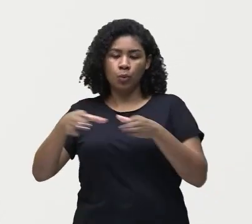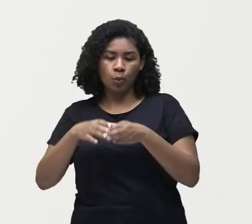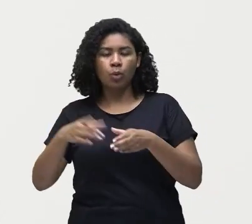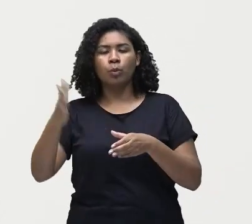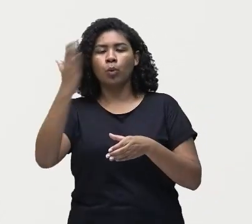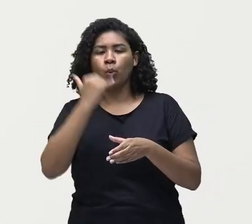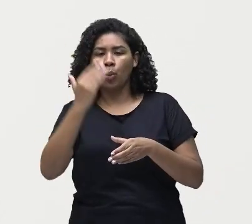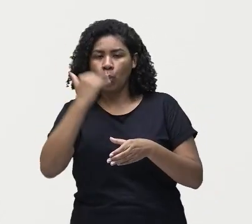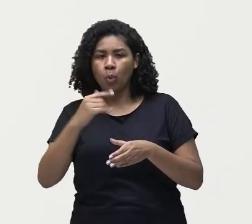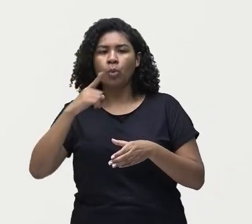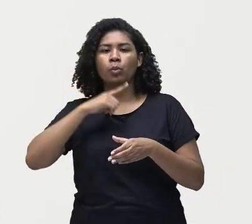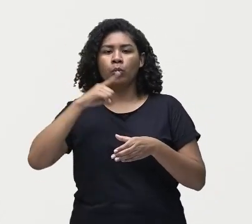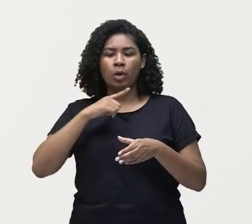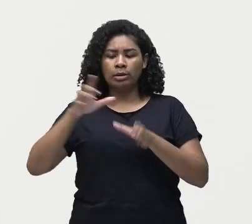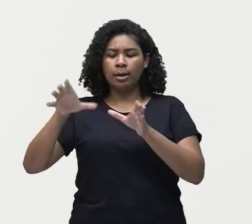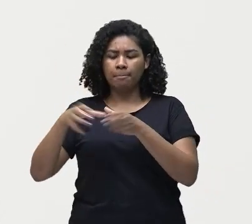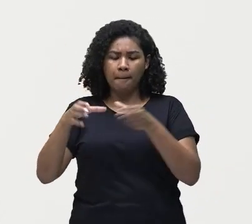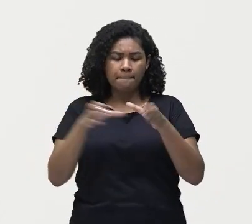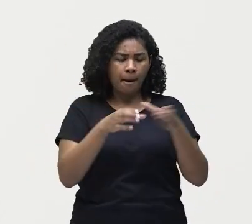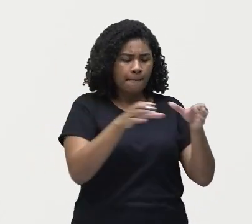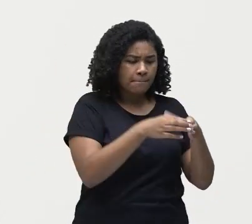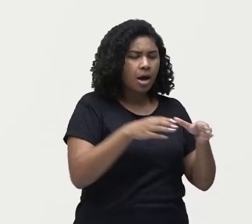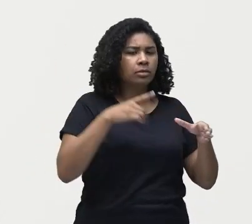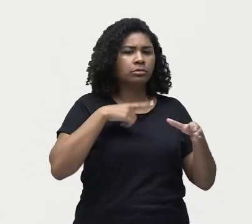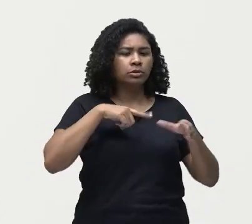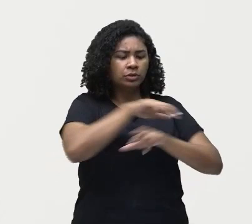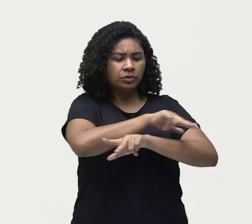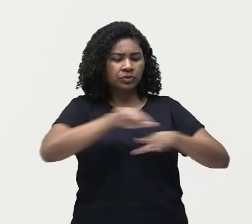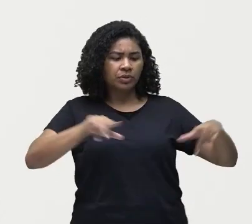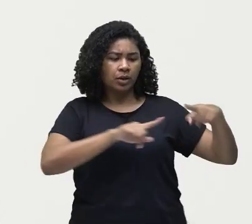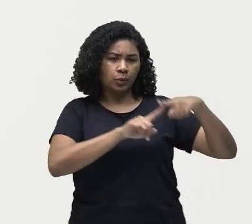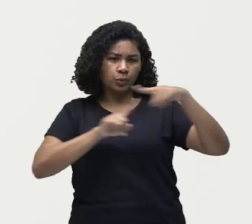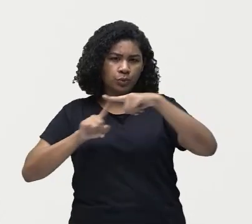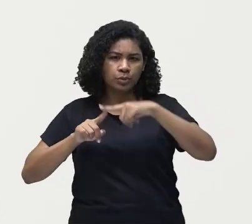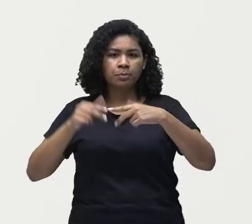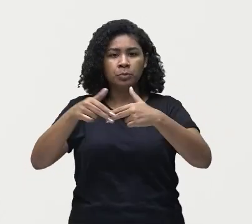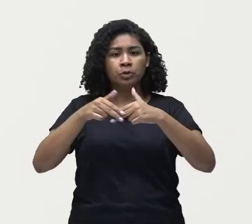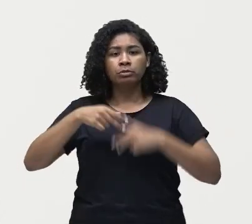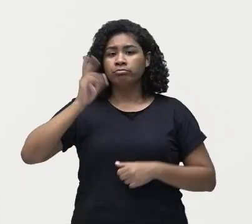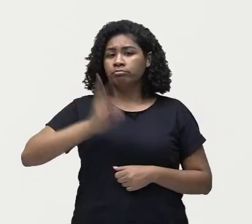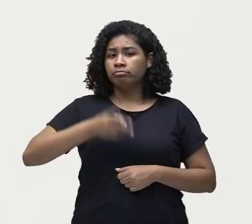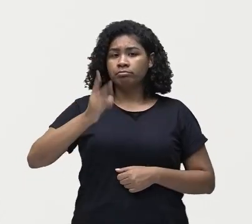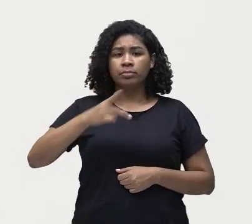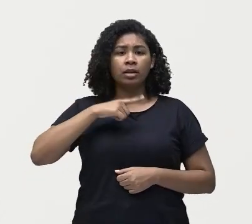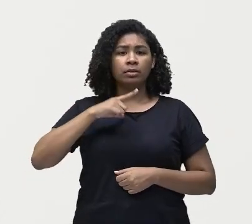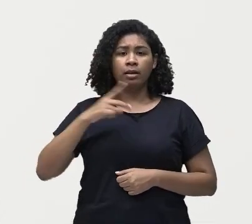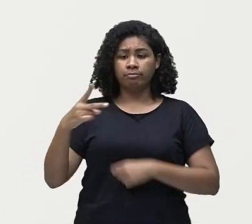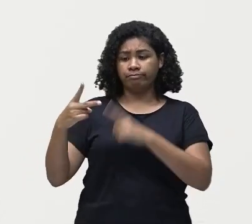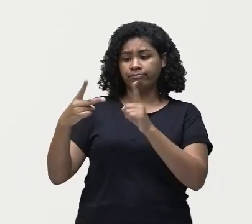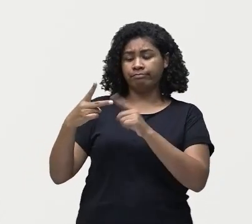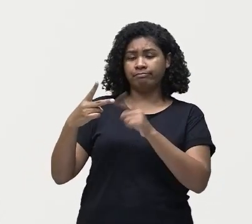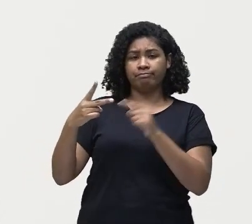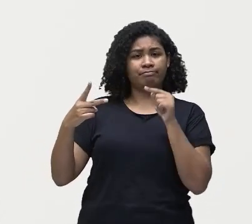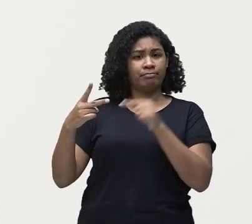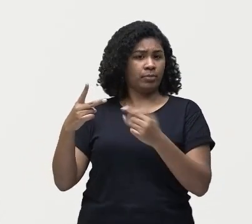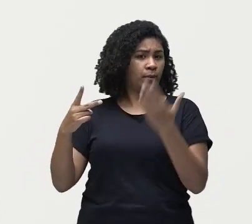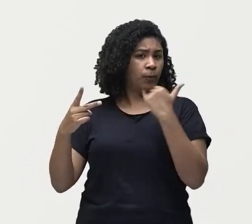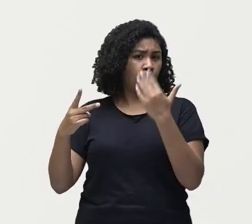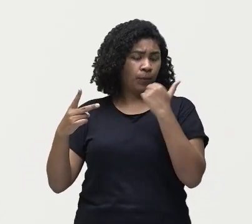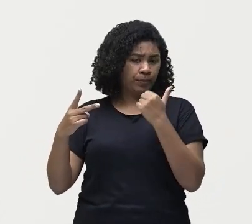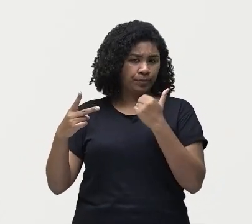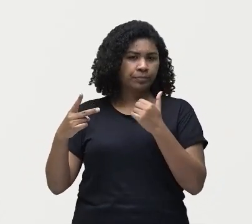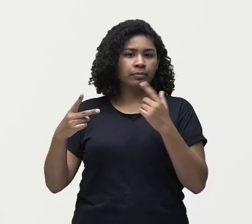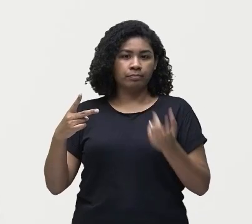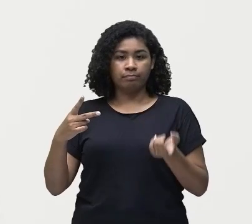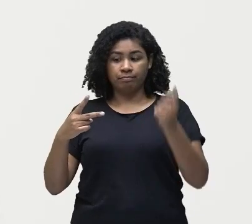suas subclassificações. E os seres consumidores, eles são todos heterótrofos. Enquanto os seres